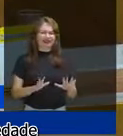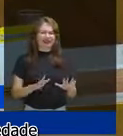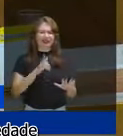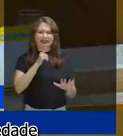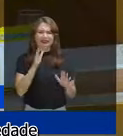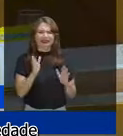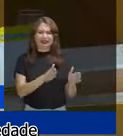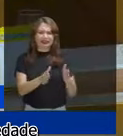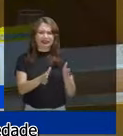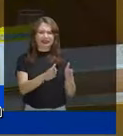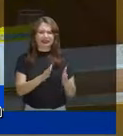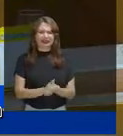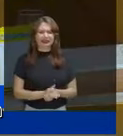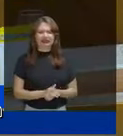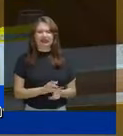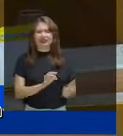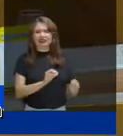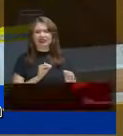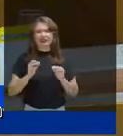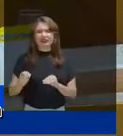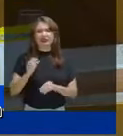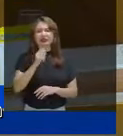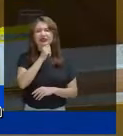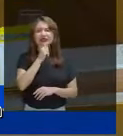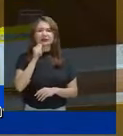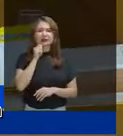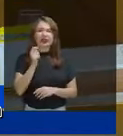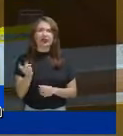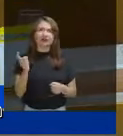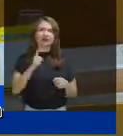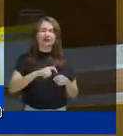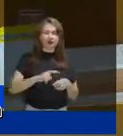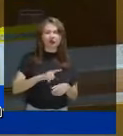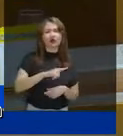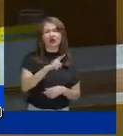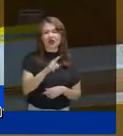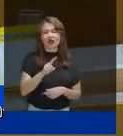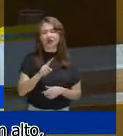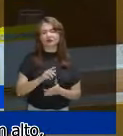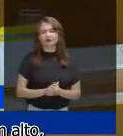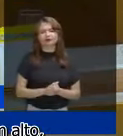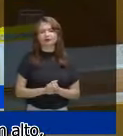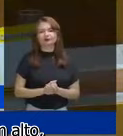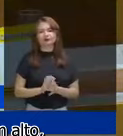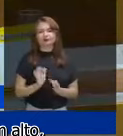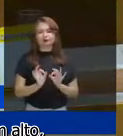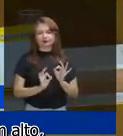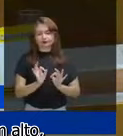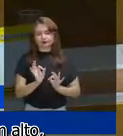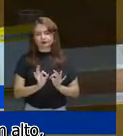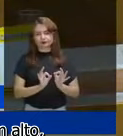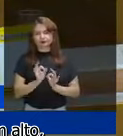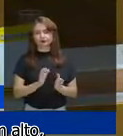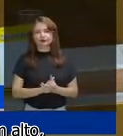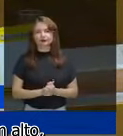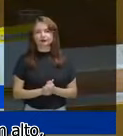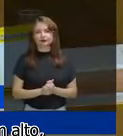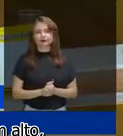rio Pedreirinha. Aí veio para Macapá. No dia seguinte, semana seguinte, ele voltou lá. Ele tinha mandado fazer e colocou em